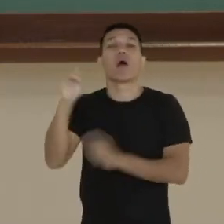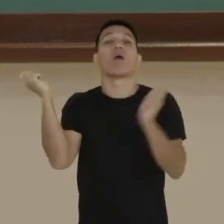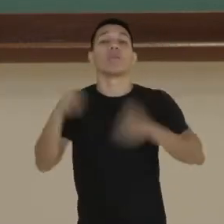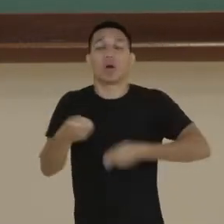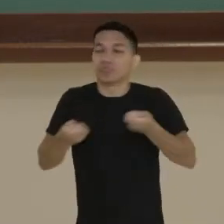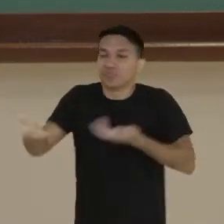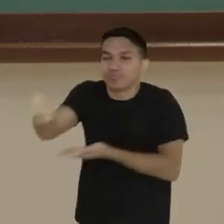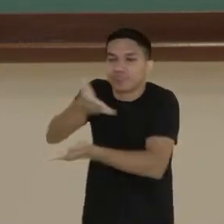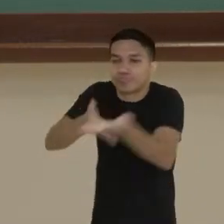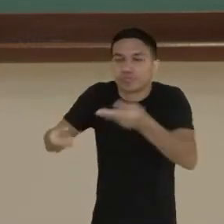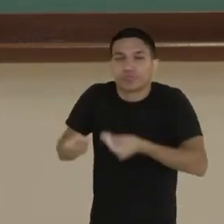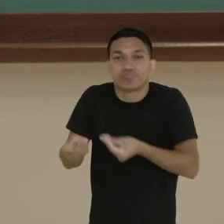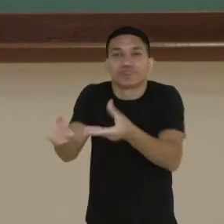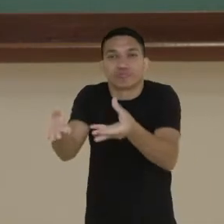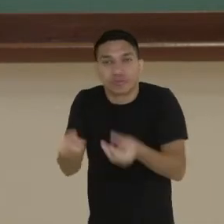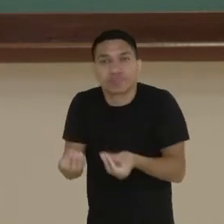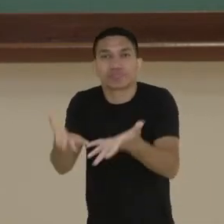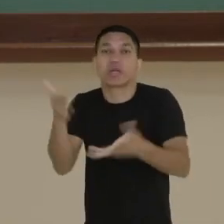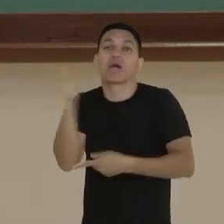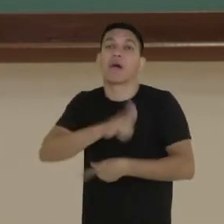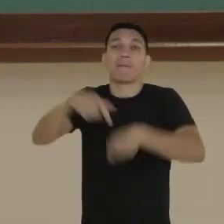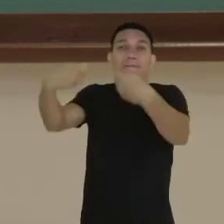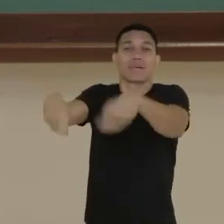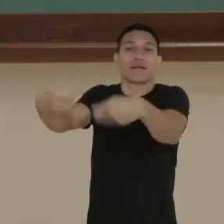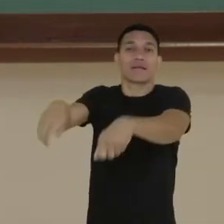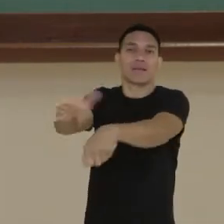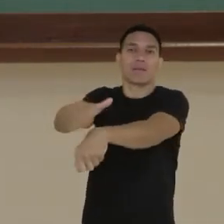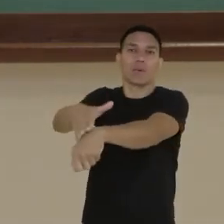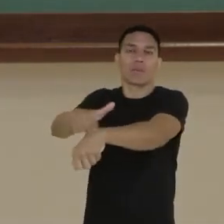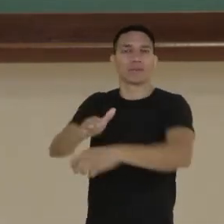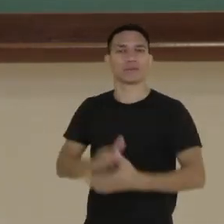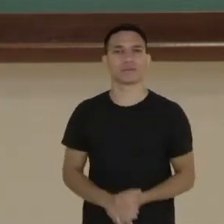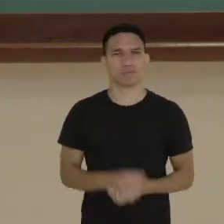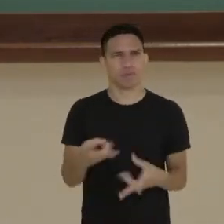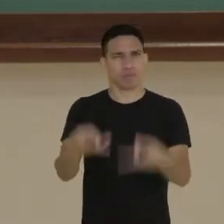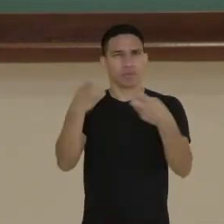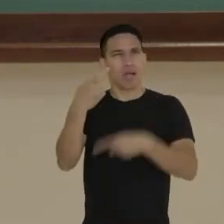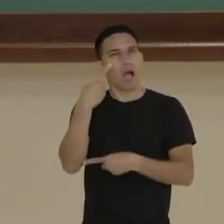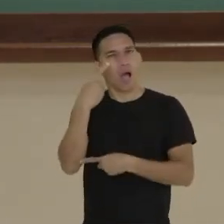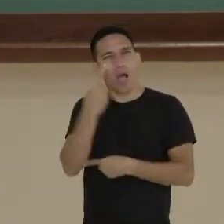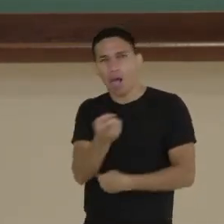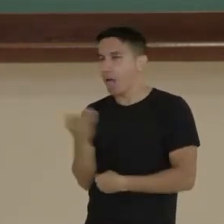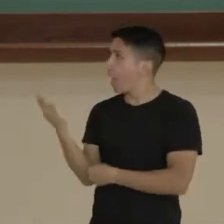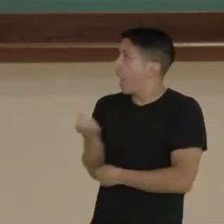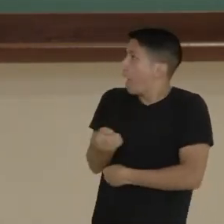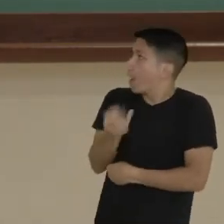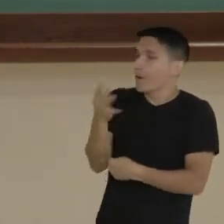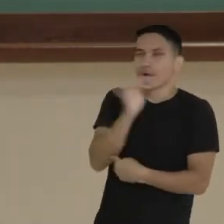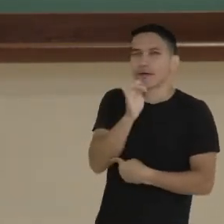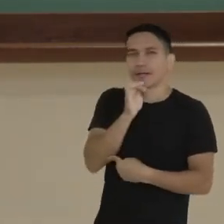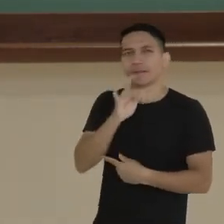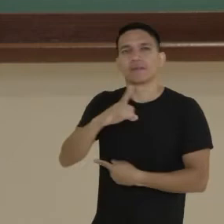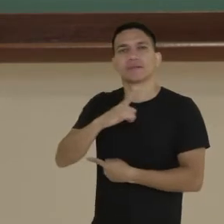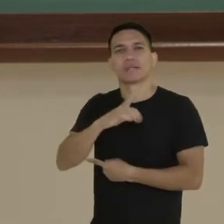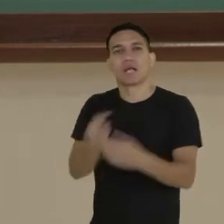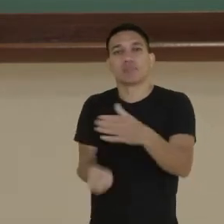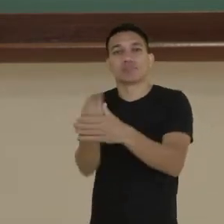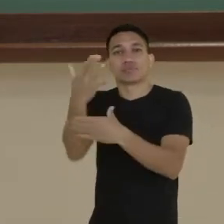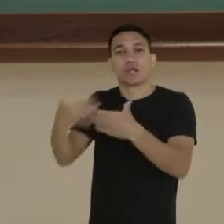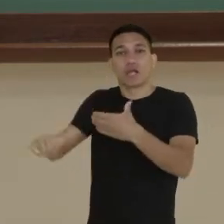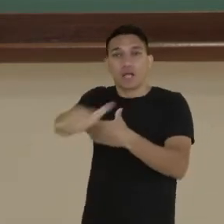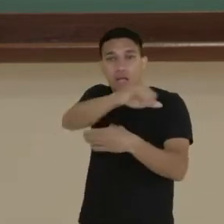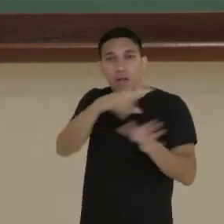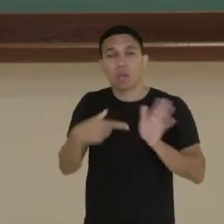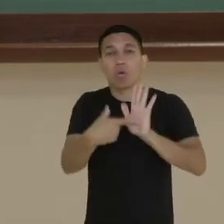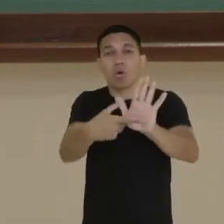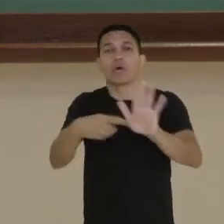necessidade daquele momento, certo? Então você pode perceber aqui que nós temos alguns exemplos, né? Então as matrizes energéticas, por exemplo, representadas,